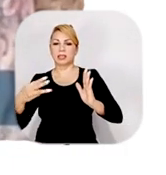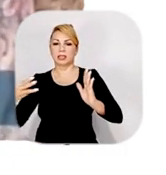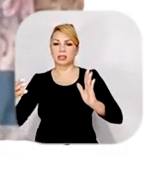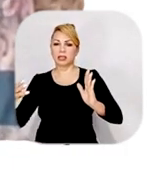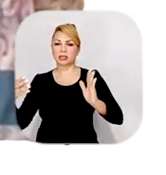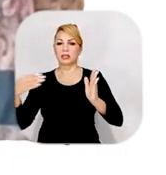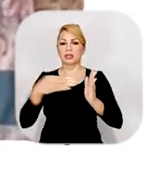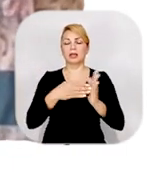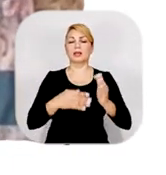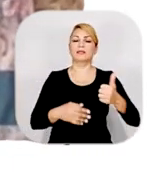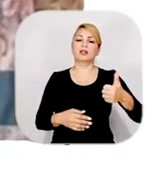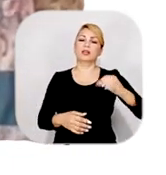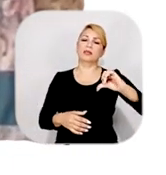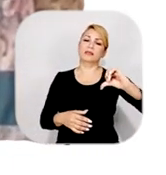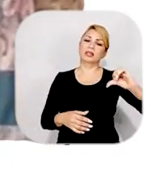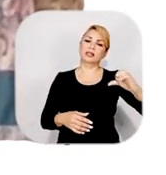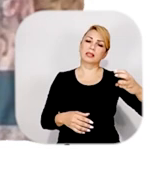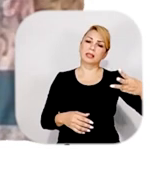e